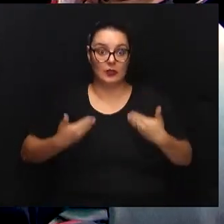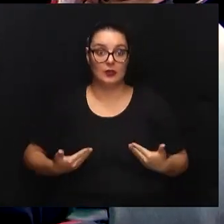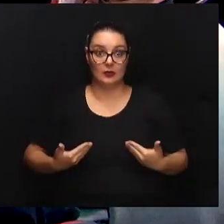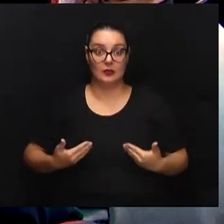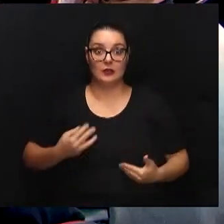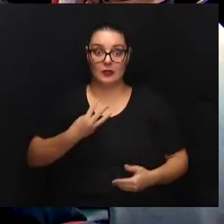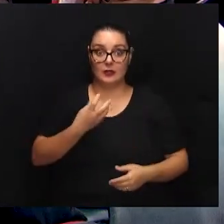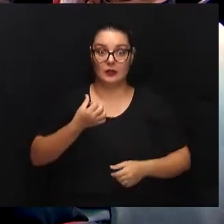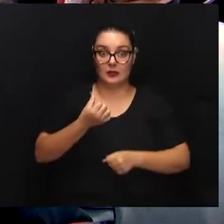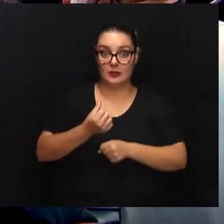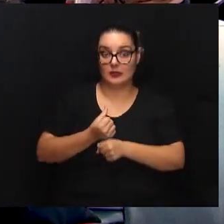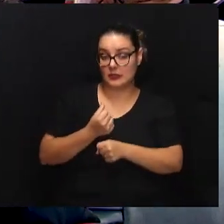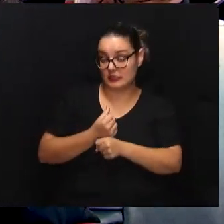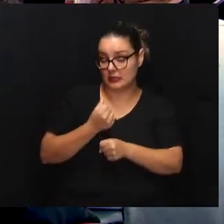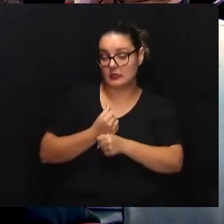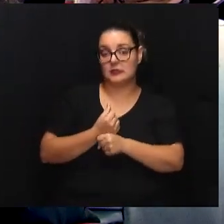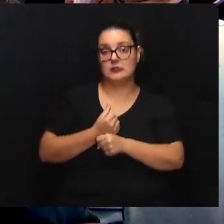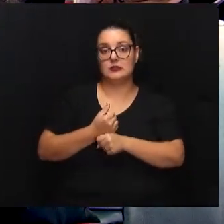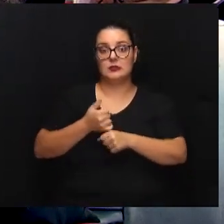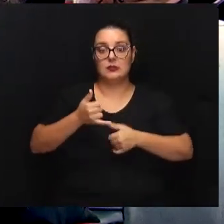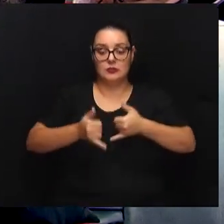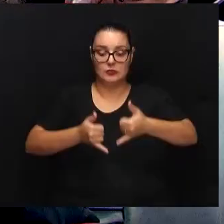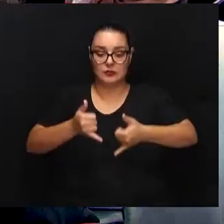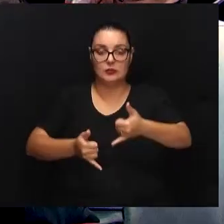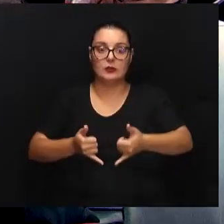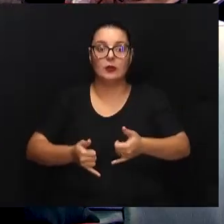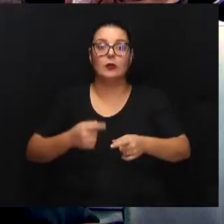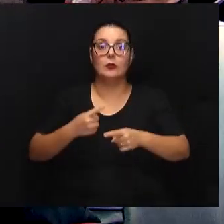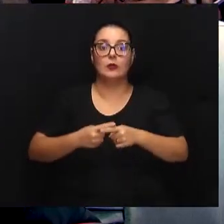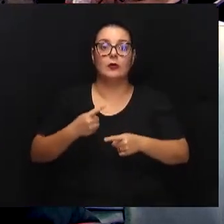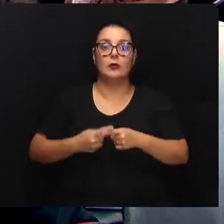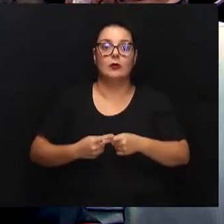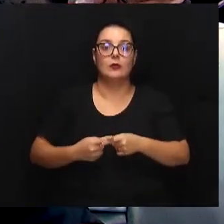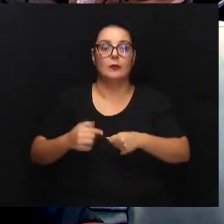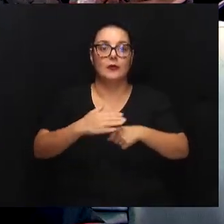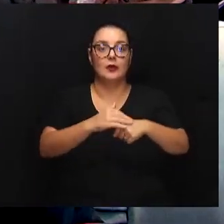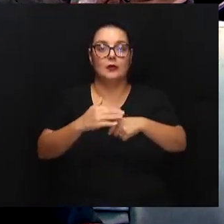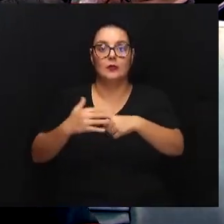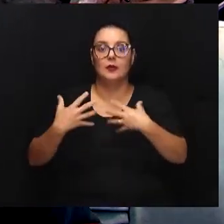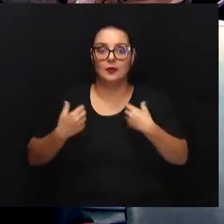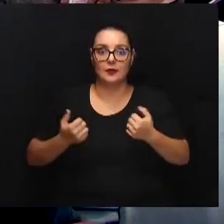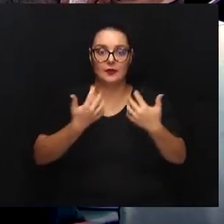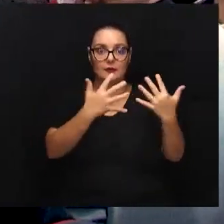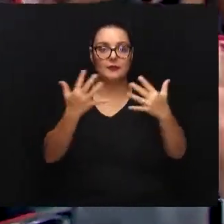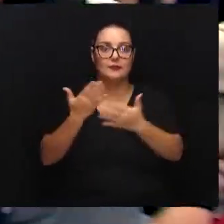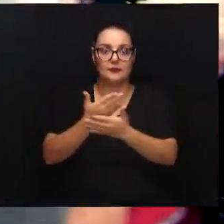existo porque eu recebo o carinho de vocês, os aplausos de vocês. Muito obrigado.